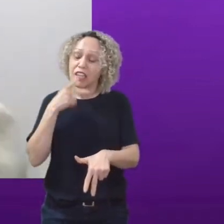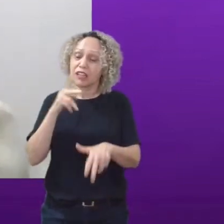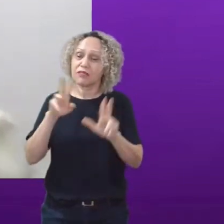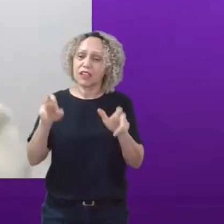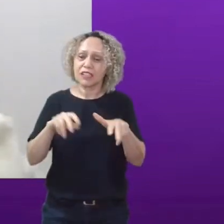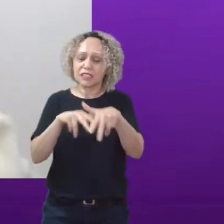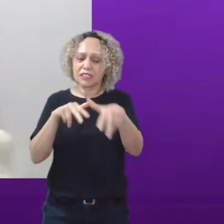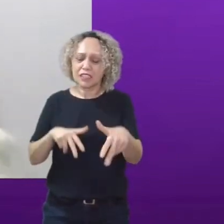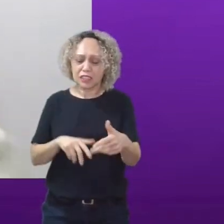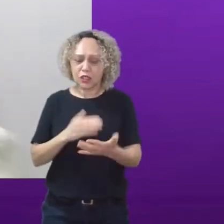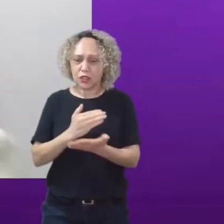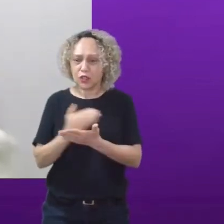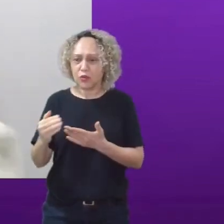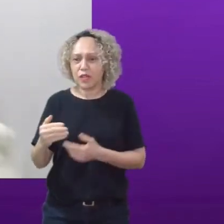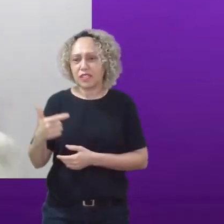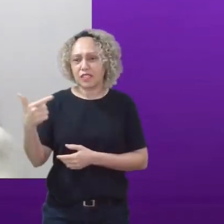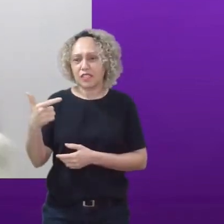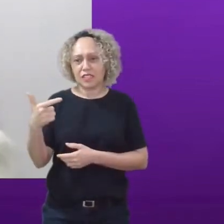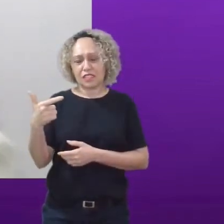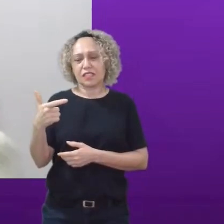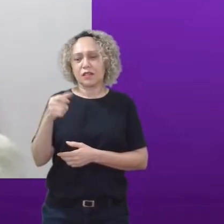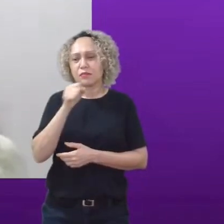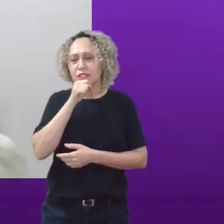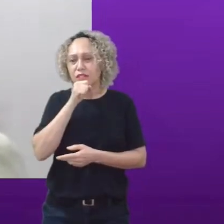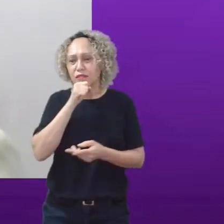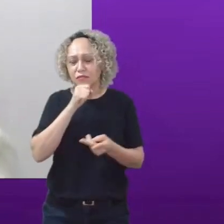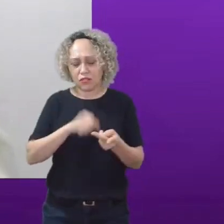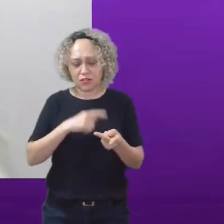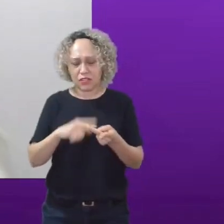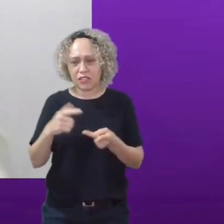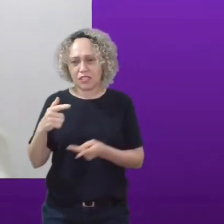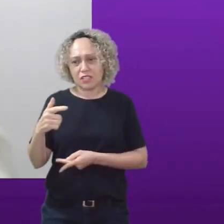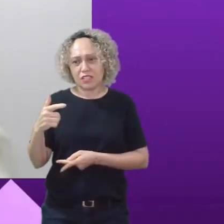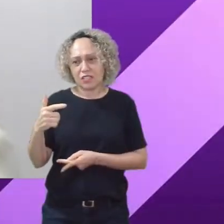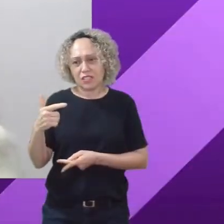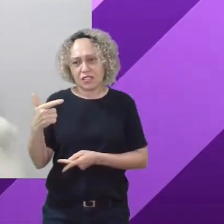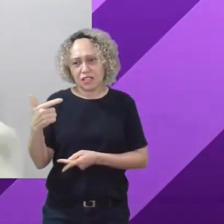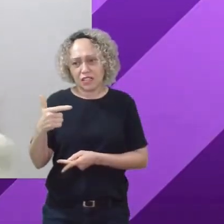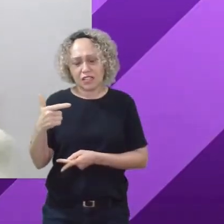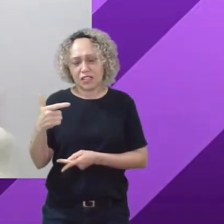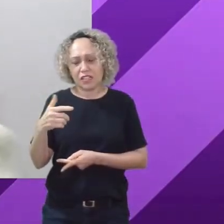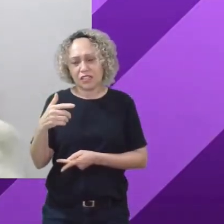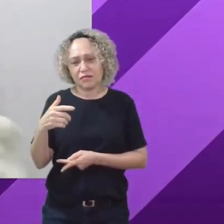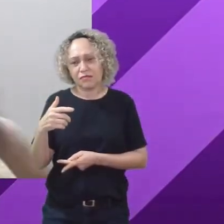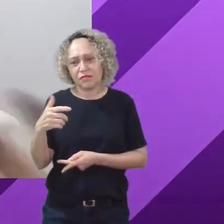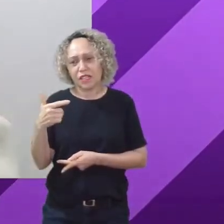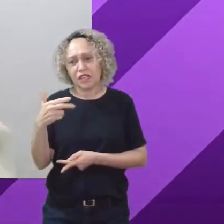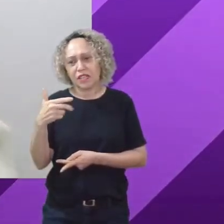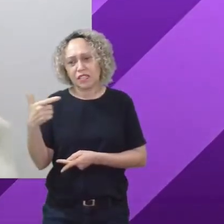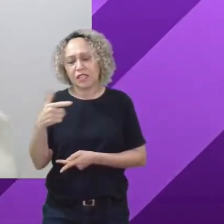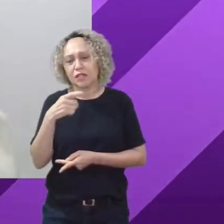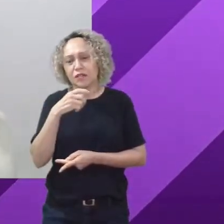bisavó, né, contando a trajetória a partir dessas mulheres negras, né? e ele se chama Vozes Mulheres,